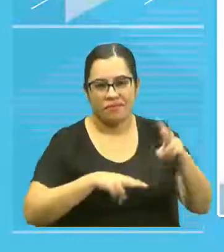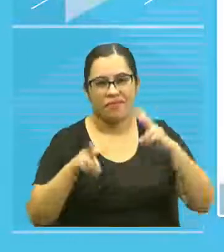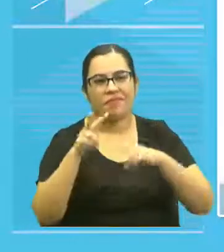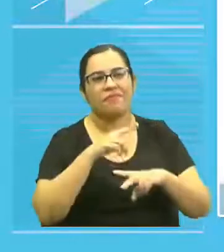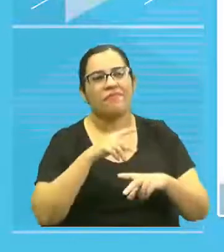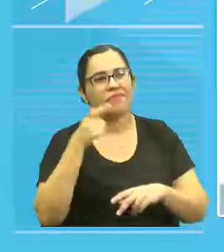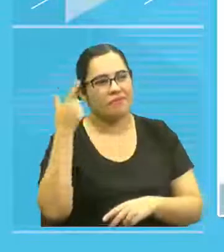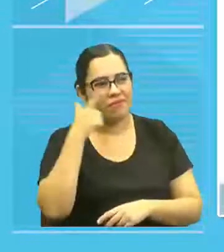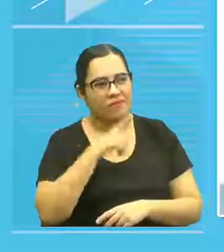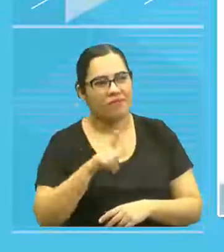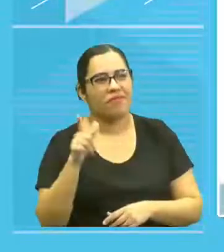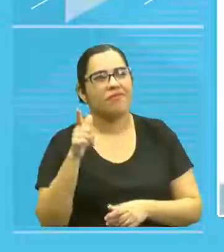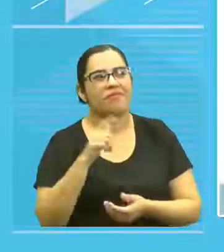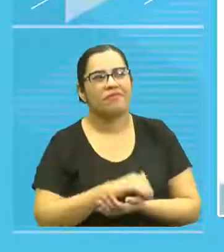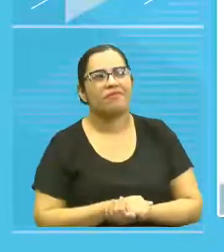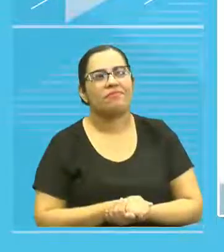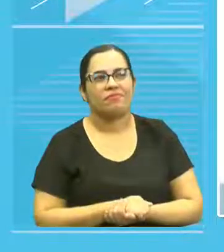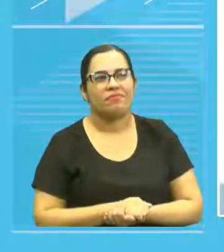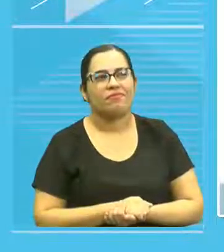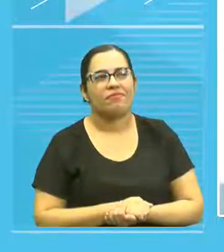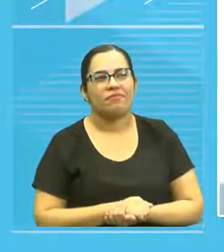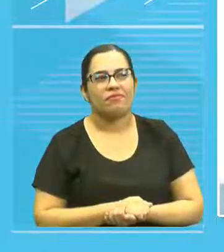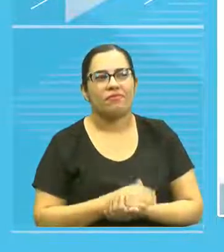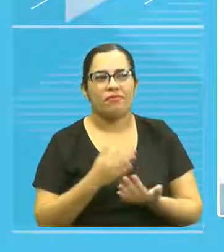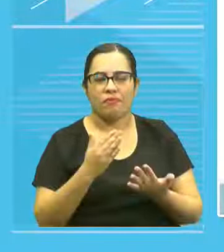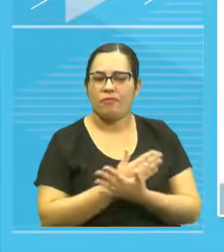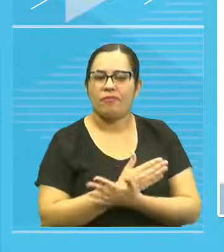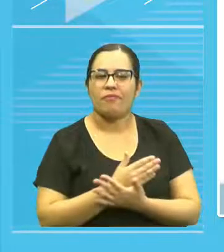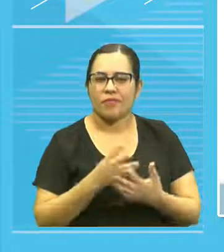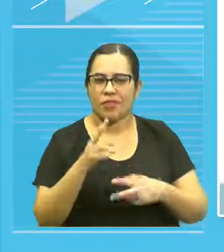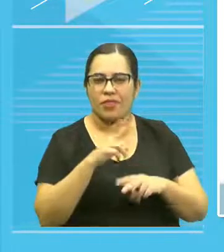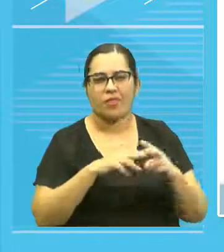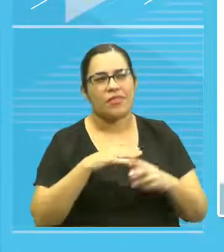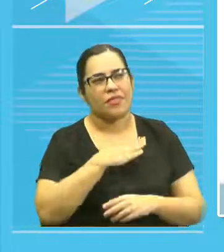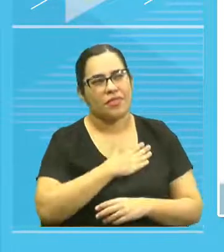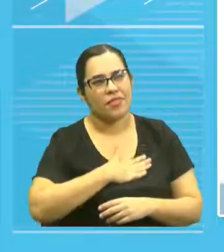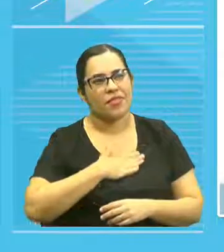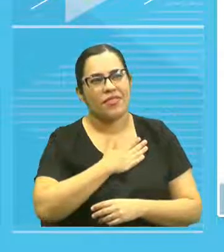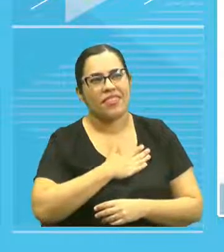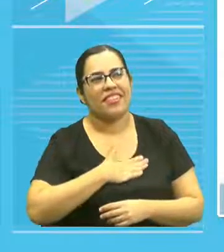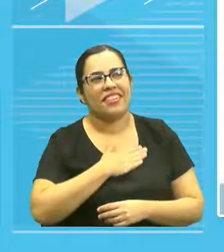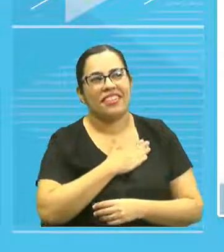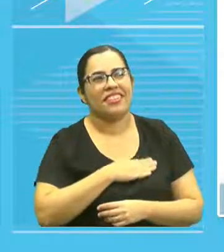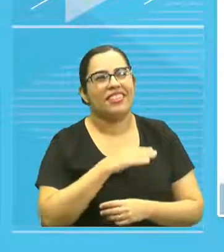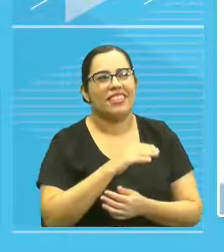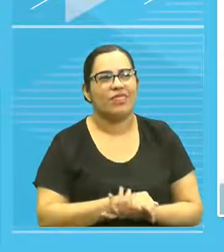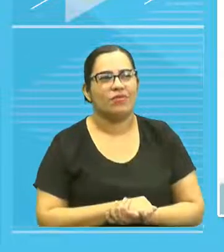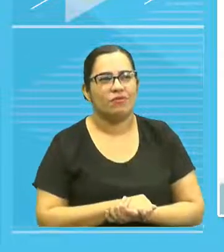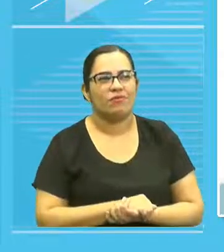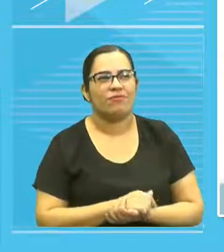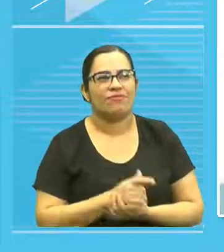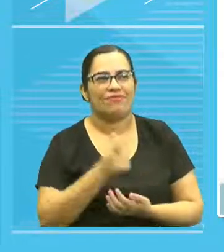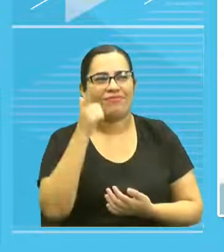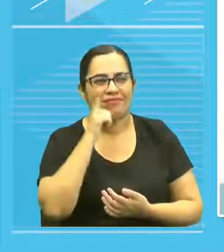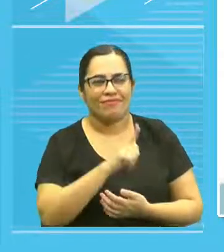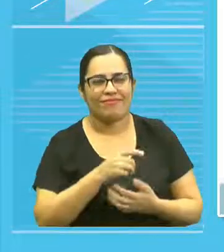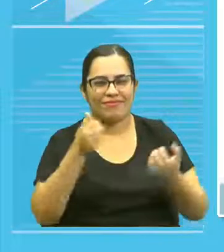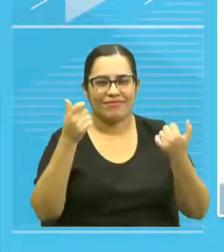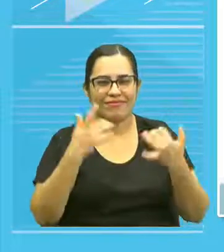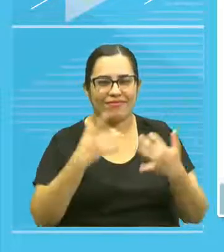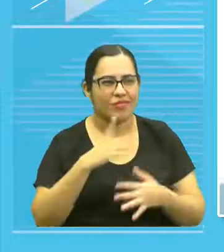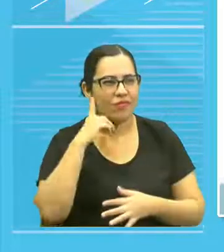A Galera dos a galera não ouvinte vai adora essas onomatopéias que é o momento em que elas conseguem